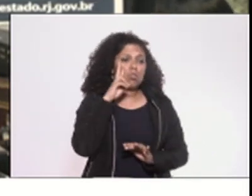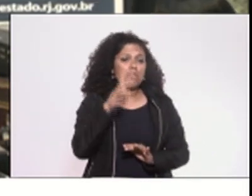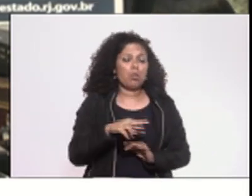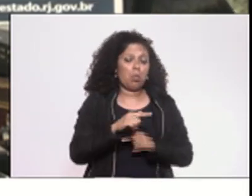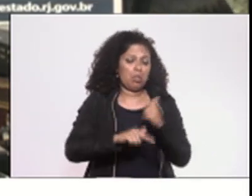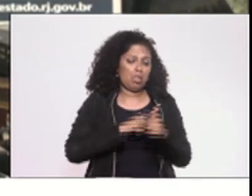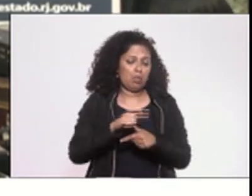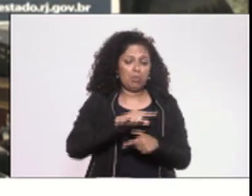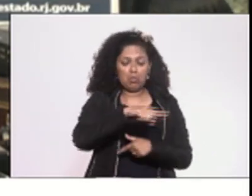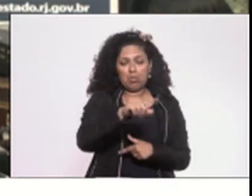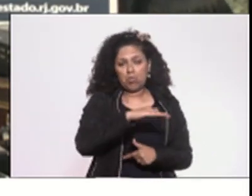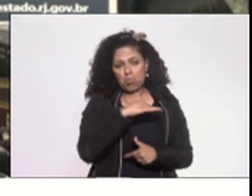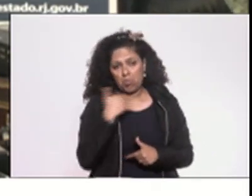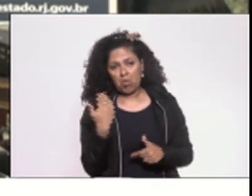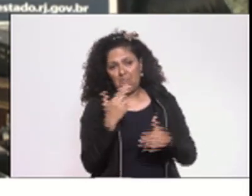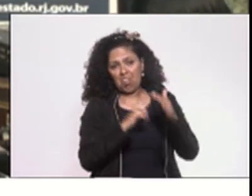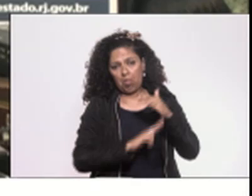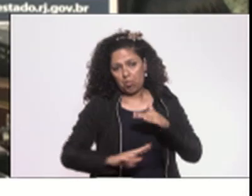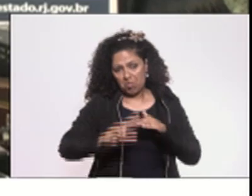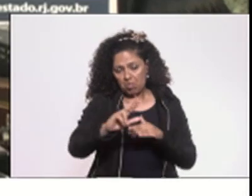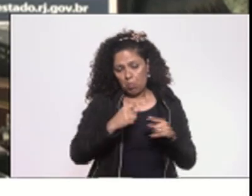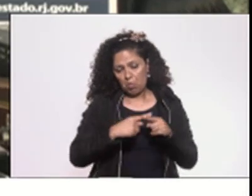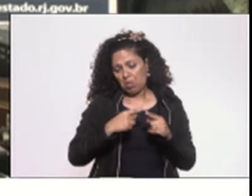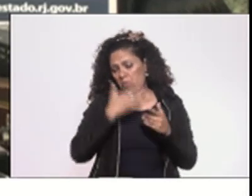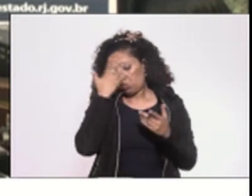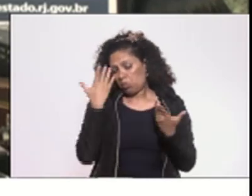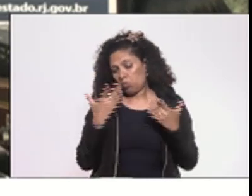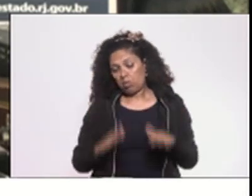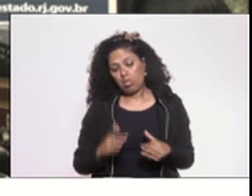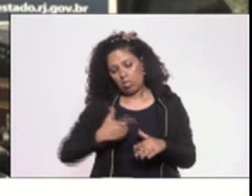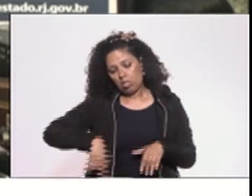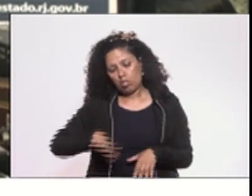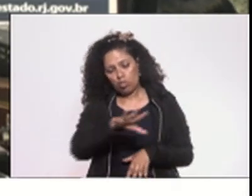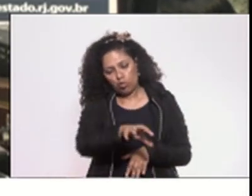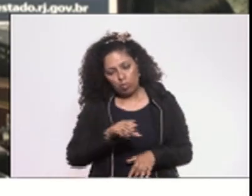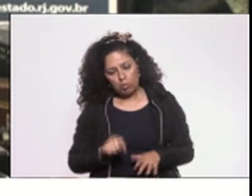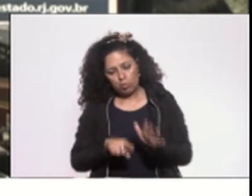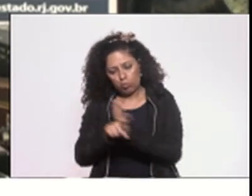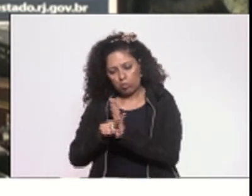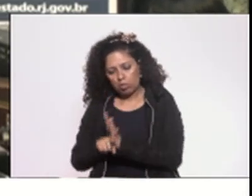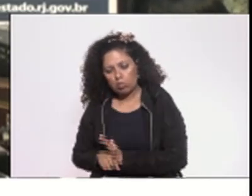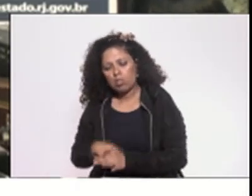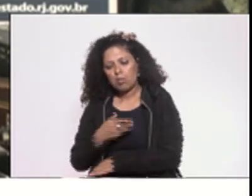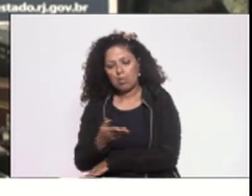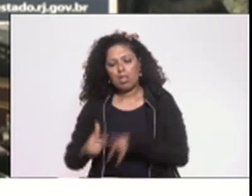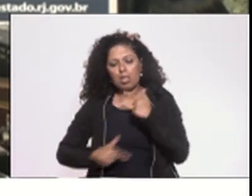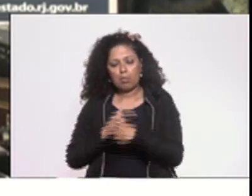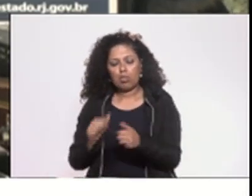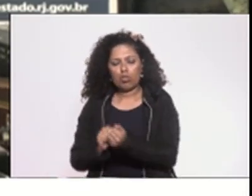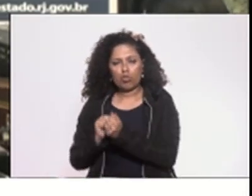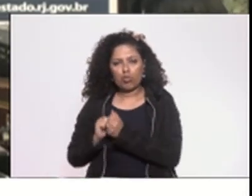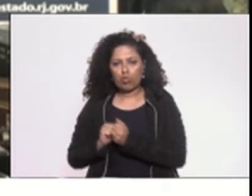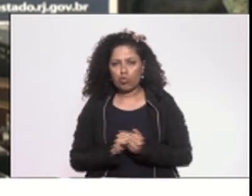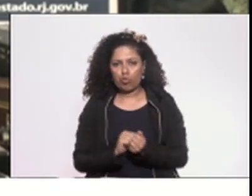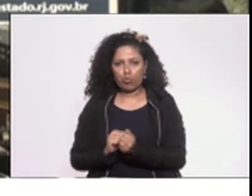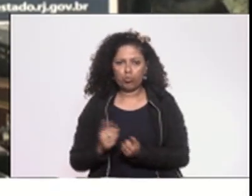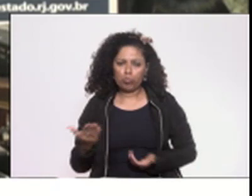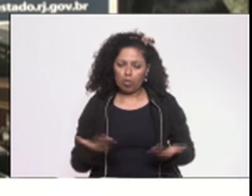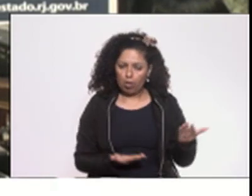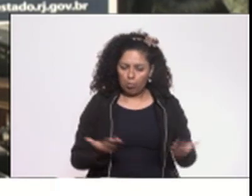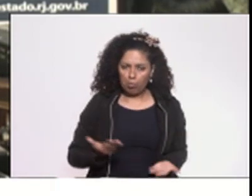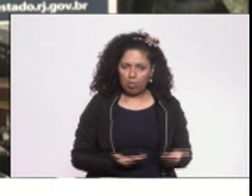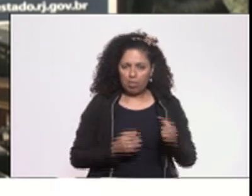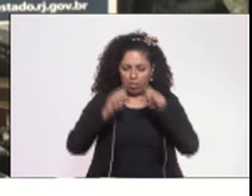morrerem dentro da biblioteca das universidades, a gente viabiliza para esses pesquisadores o acesso ao mercado. Então a Biosoft é uma grande plataforma